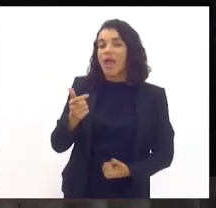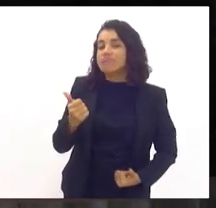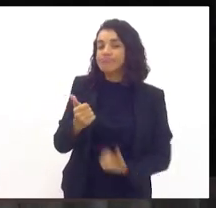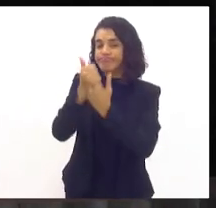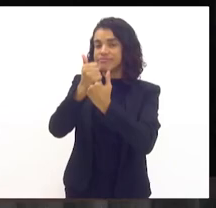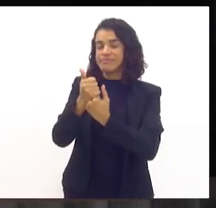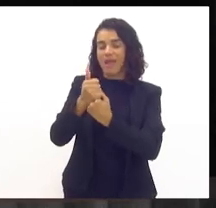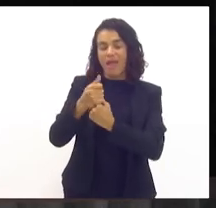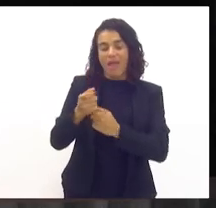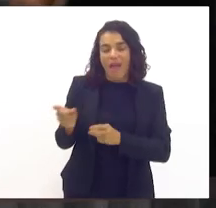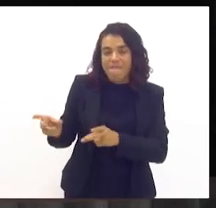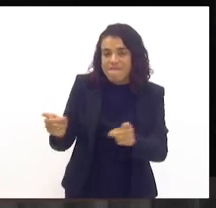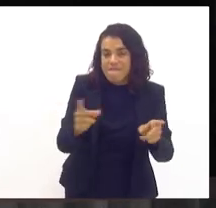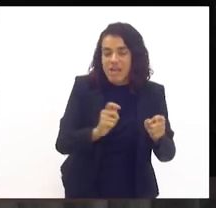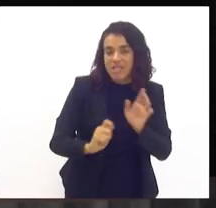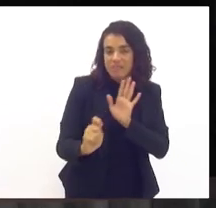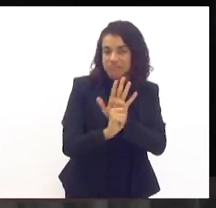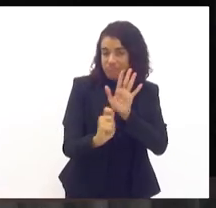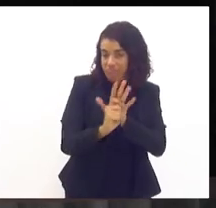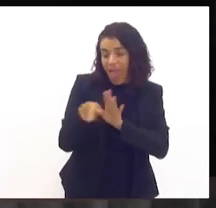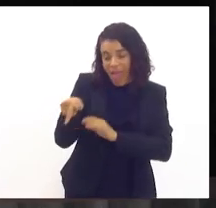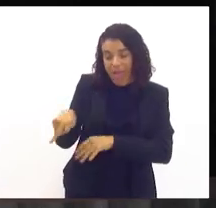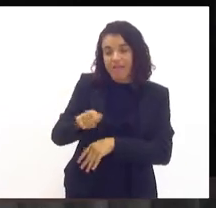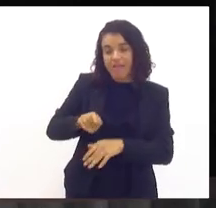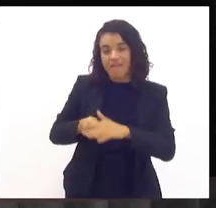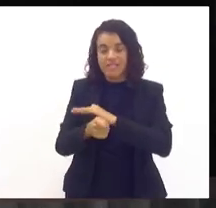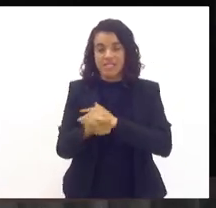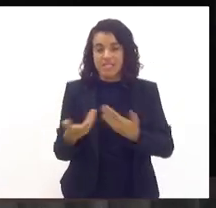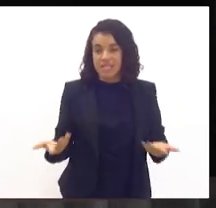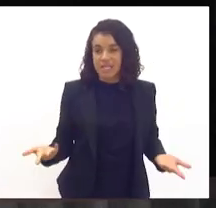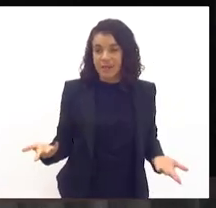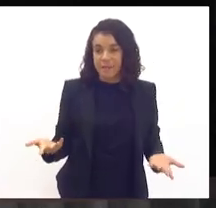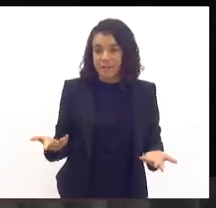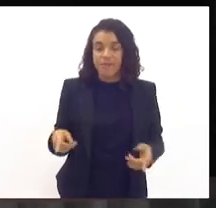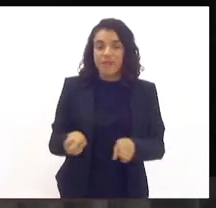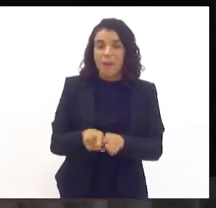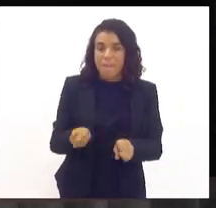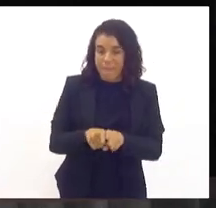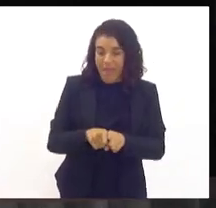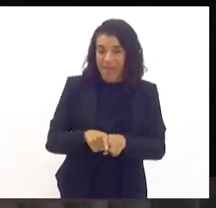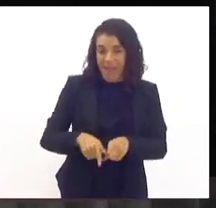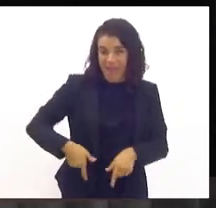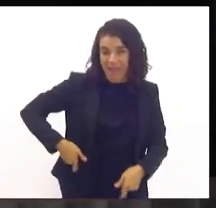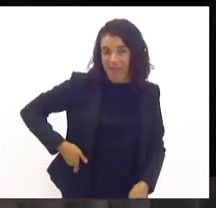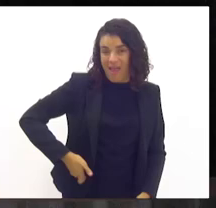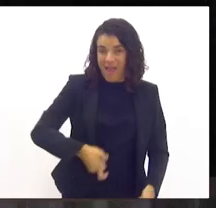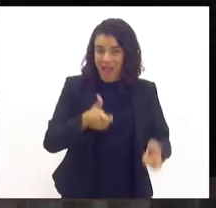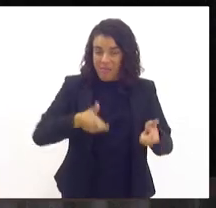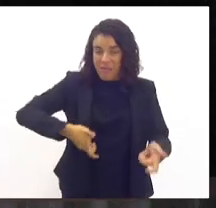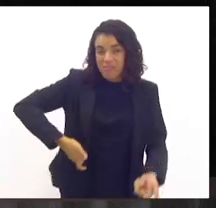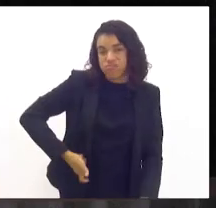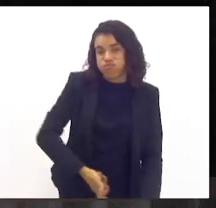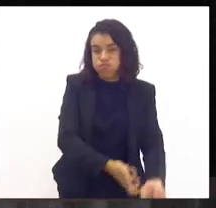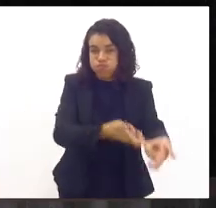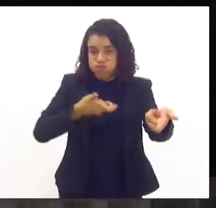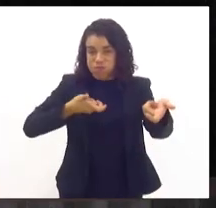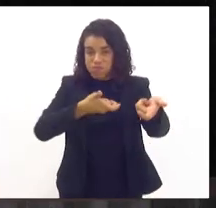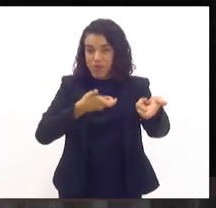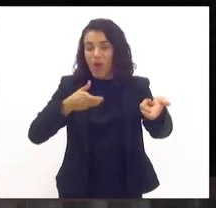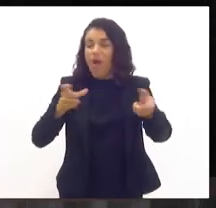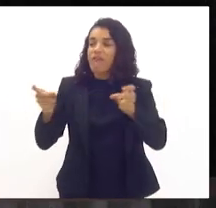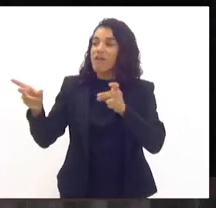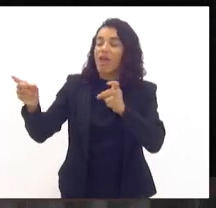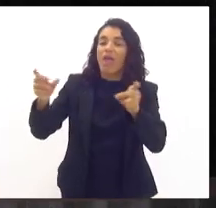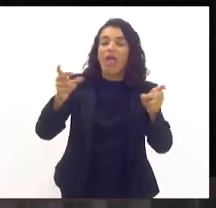droga. Esses financiam, sem contar que o armamento vem também pelos portos, pelo aeroporto, por tudo quanto é